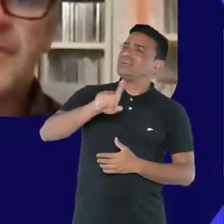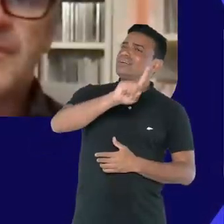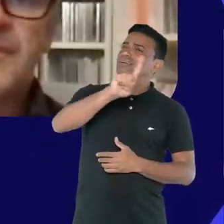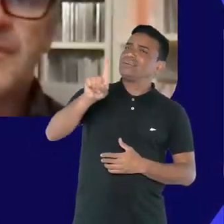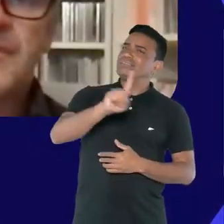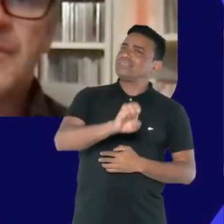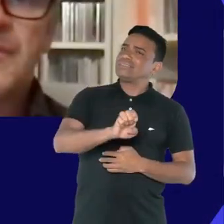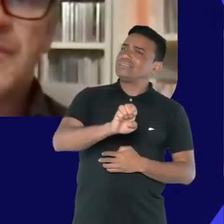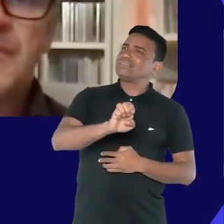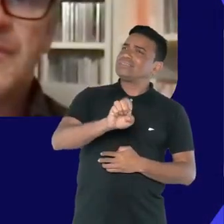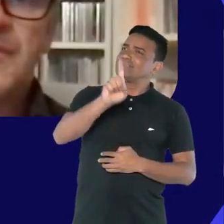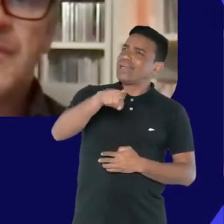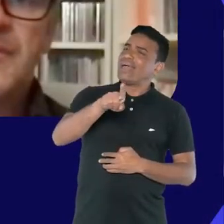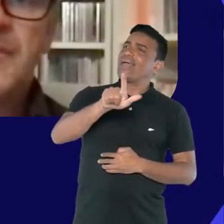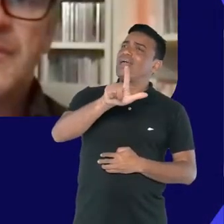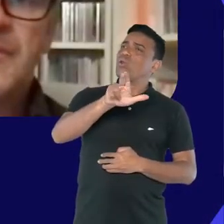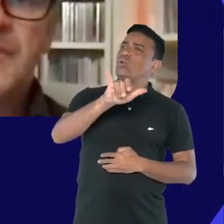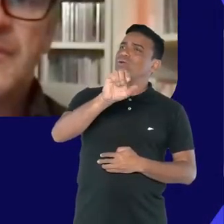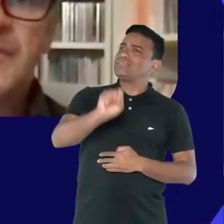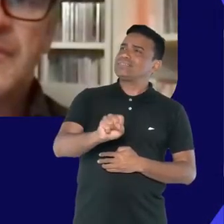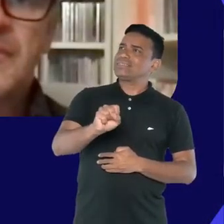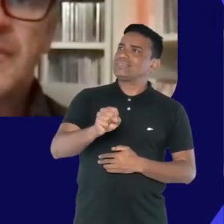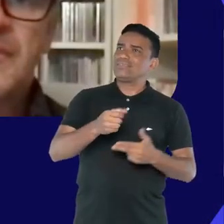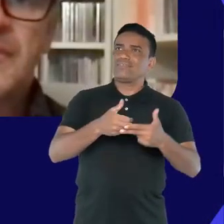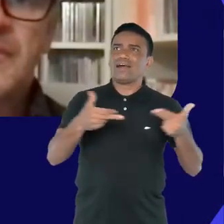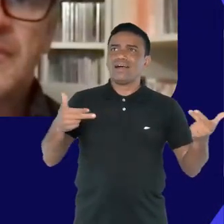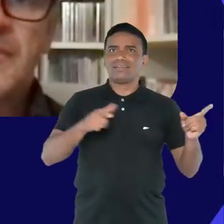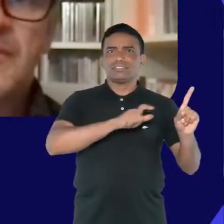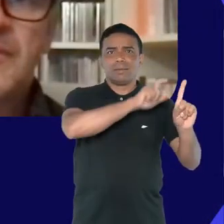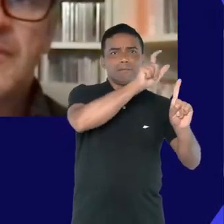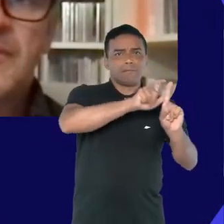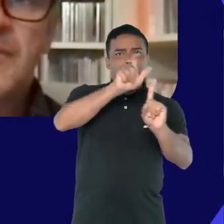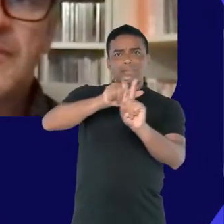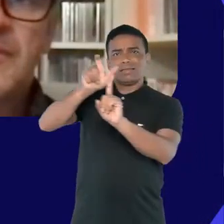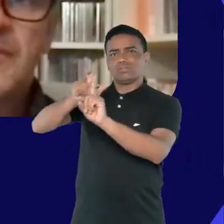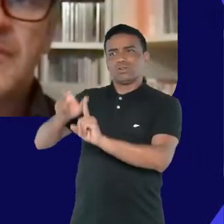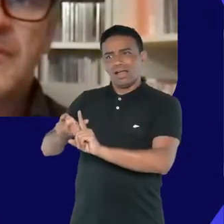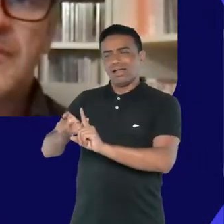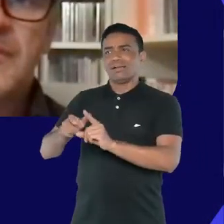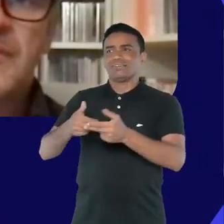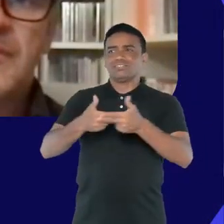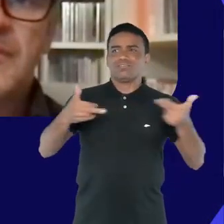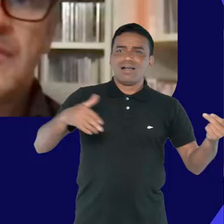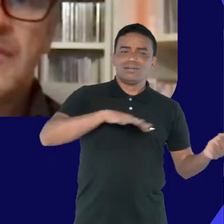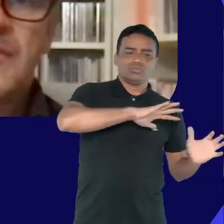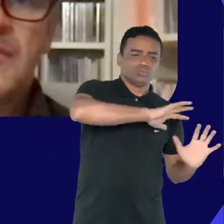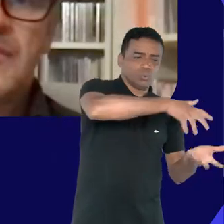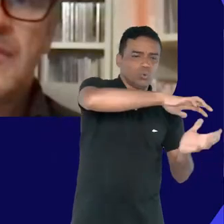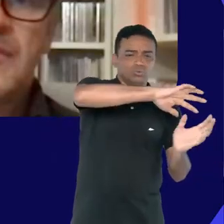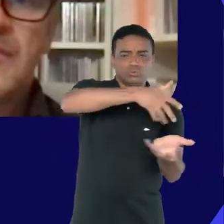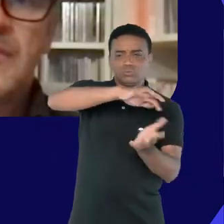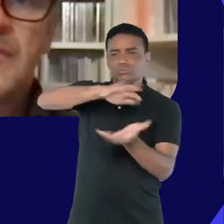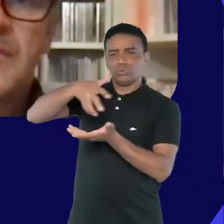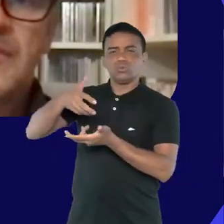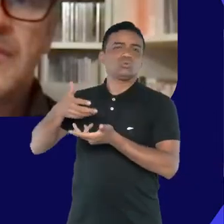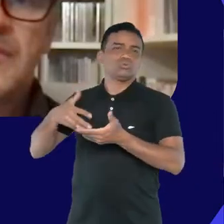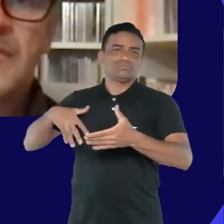com tantos eus espalhados e, naturalmente, com tantos mundos que pertencem a esses